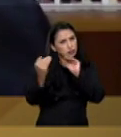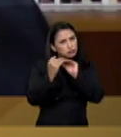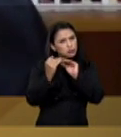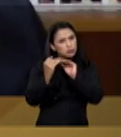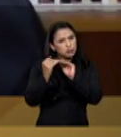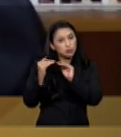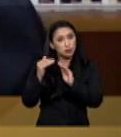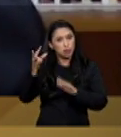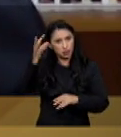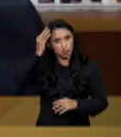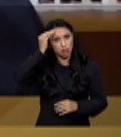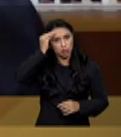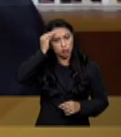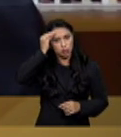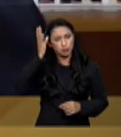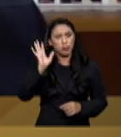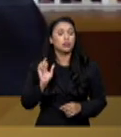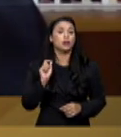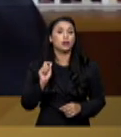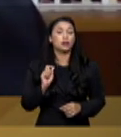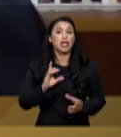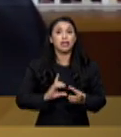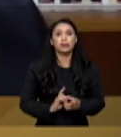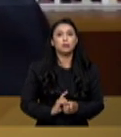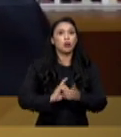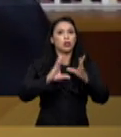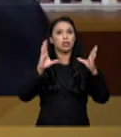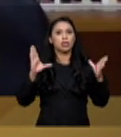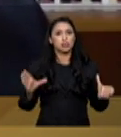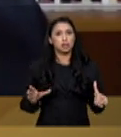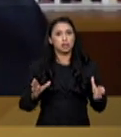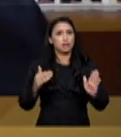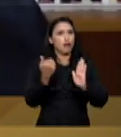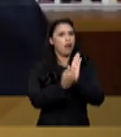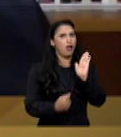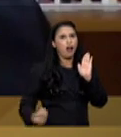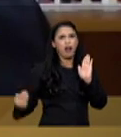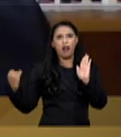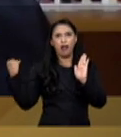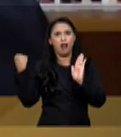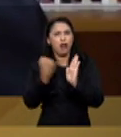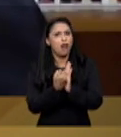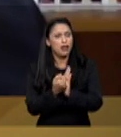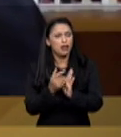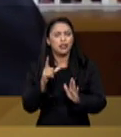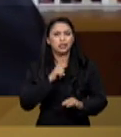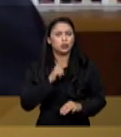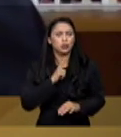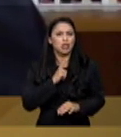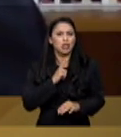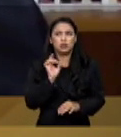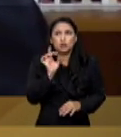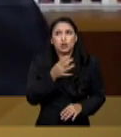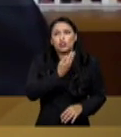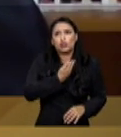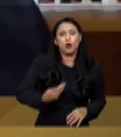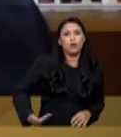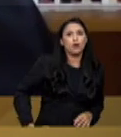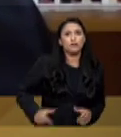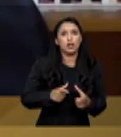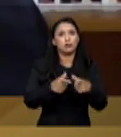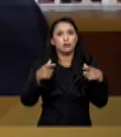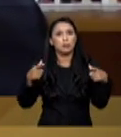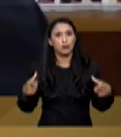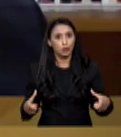entendimento é que a ideia de democracia transcende a ideia de puro governo da